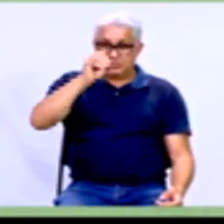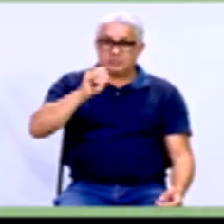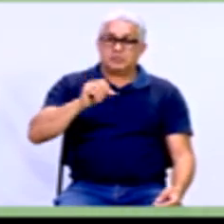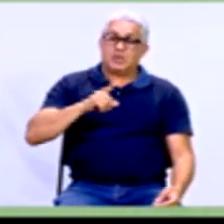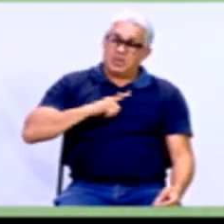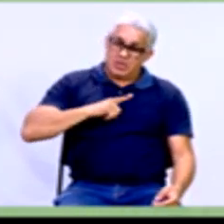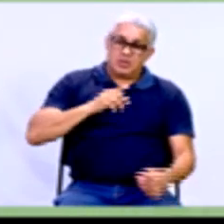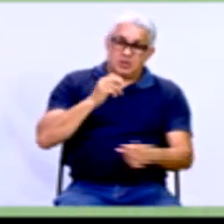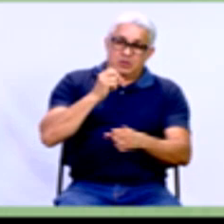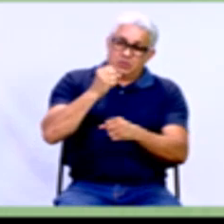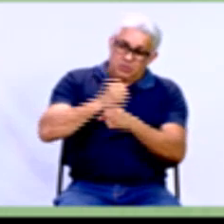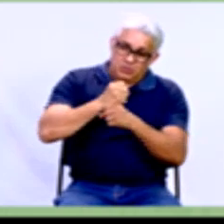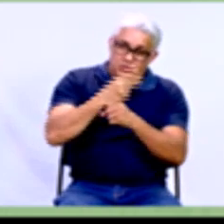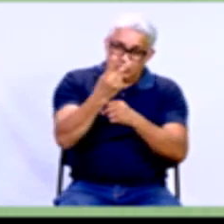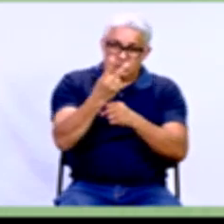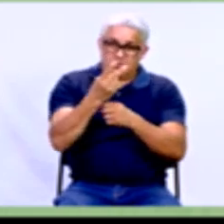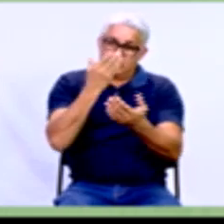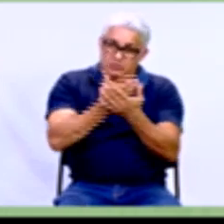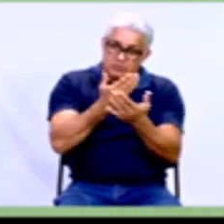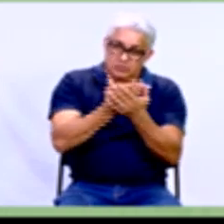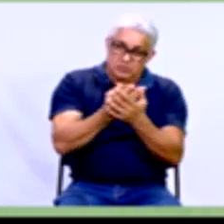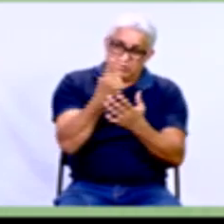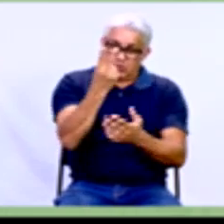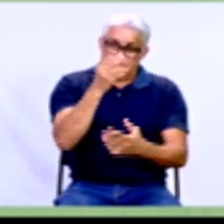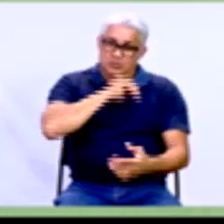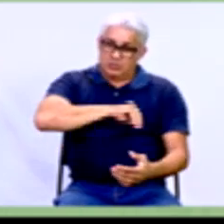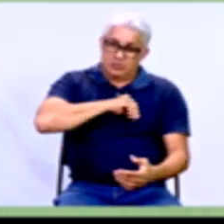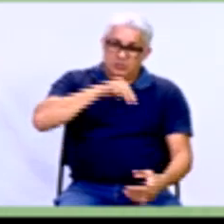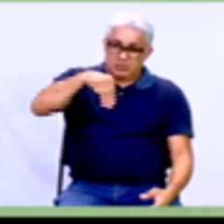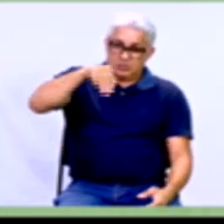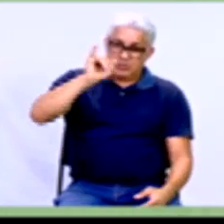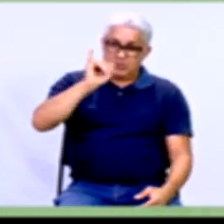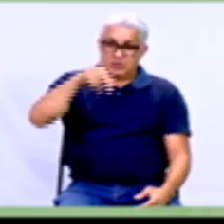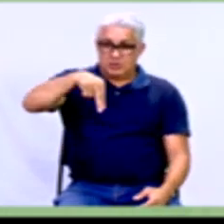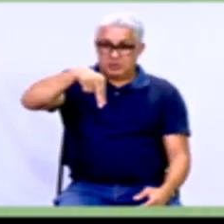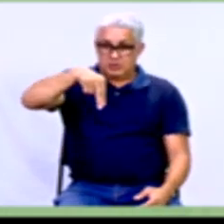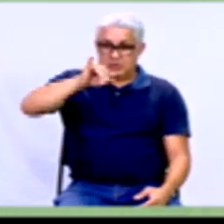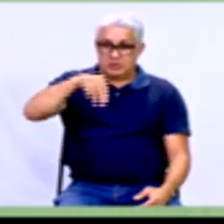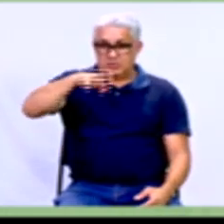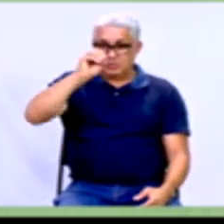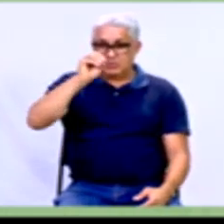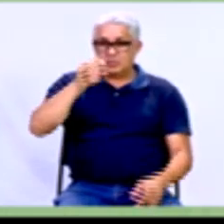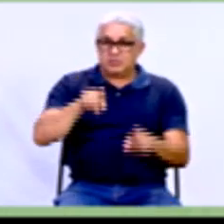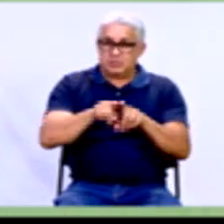Então, aqui tem quantos anos que a pessoa estudou e quantos salários ela ganha, tá?